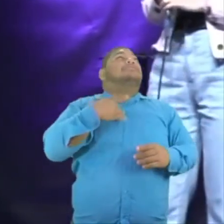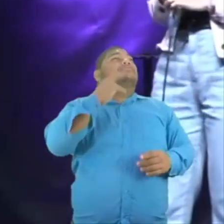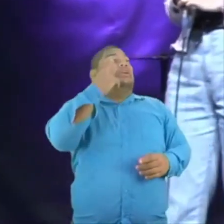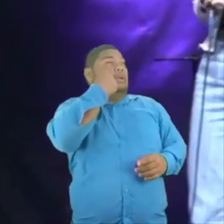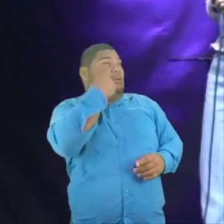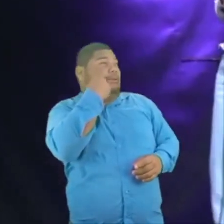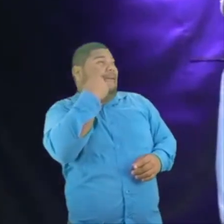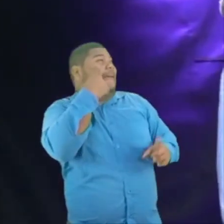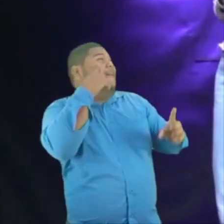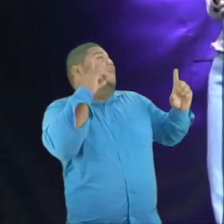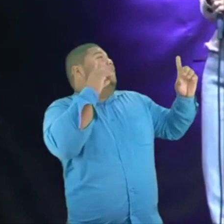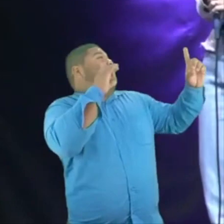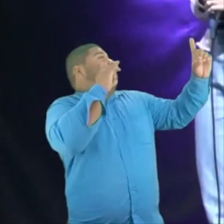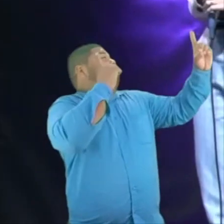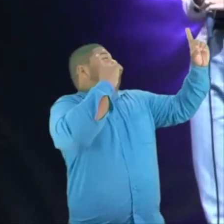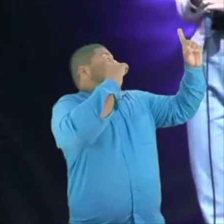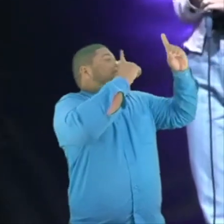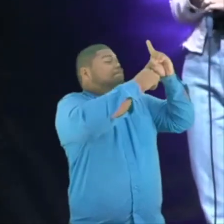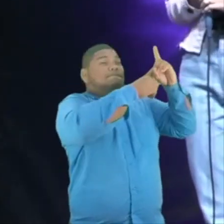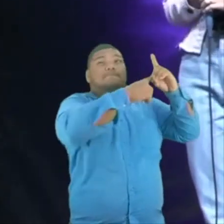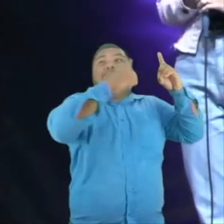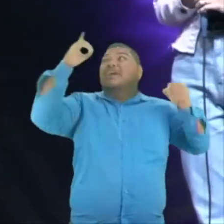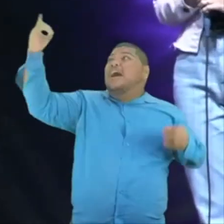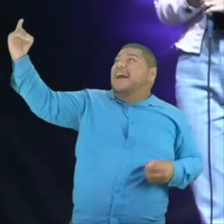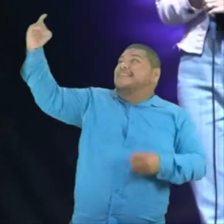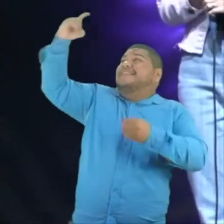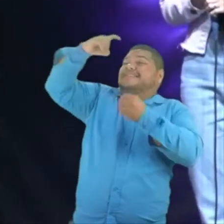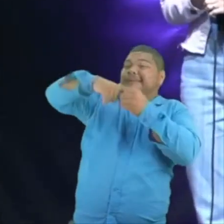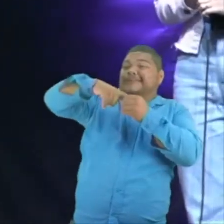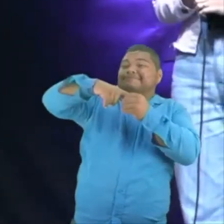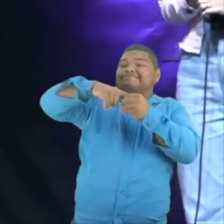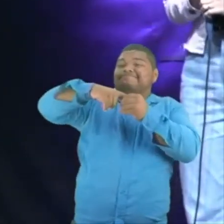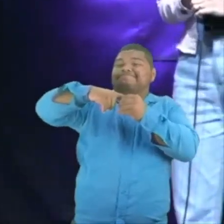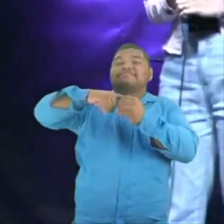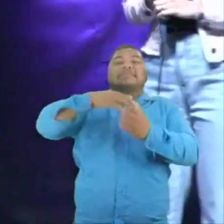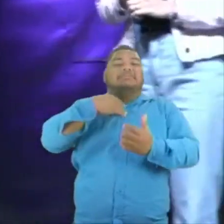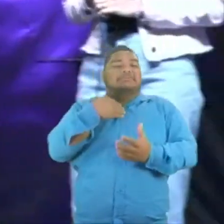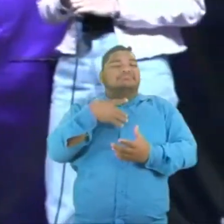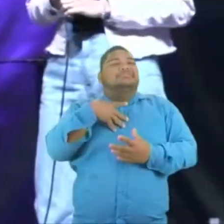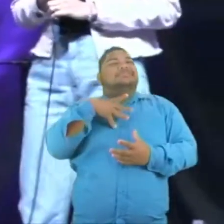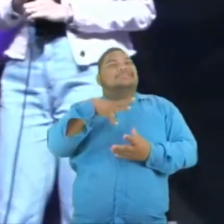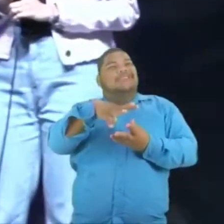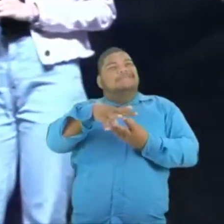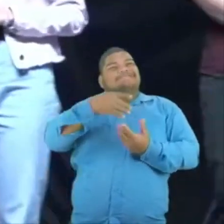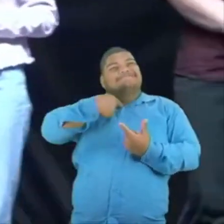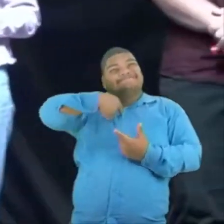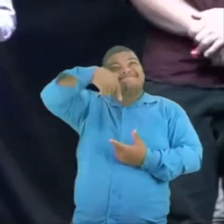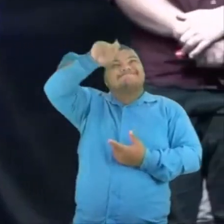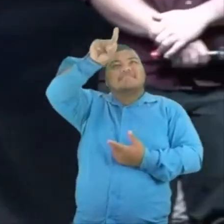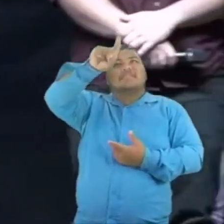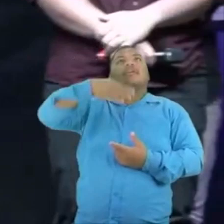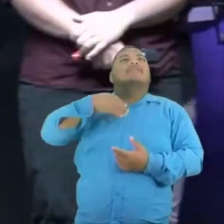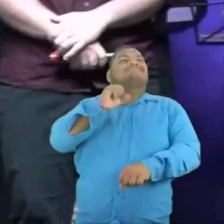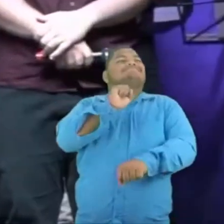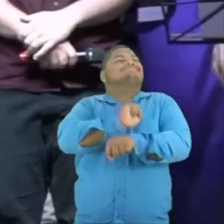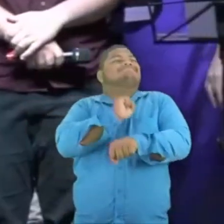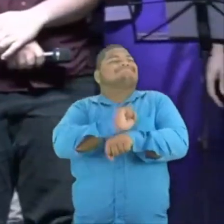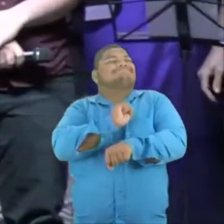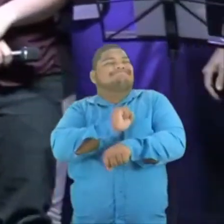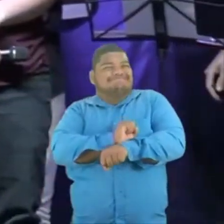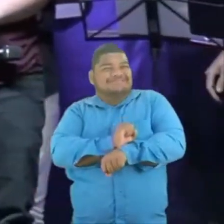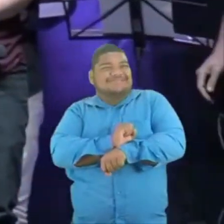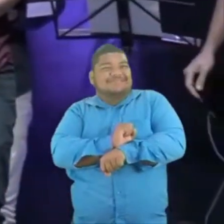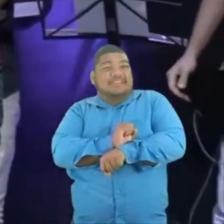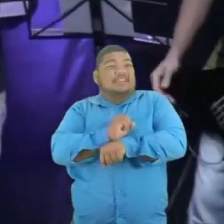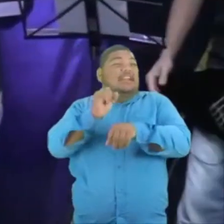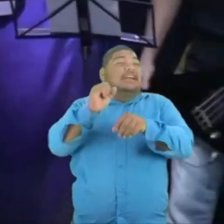Senhor Jesus voltará nos ares para nos buscar. Eu creio também que você espera ansiosamente por